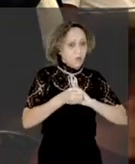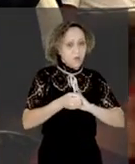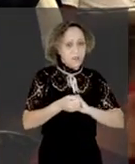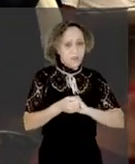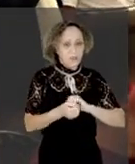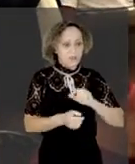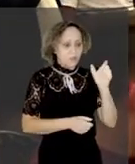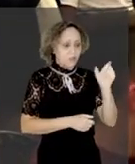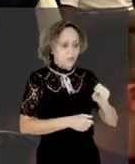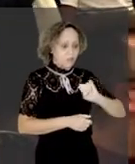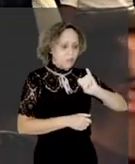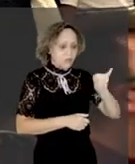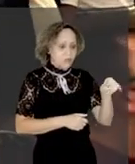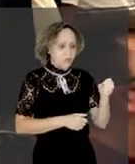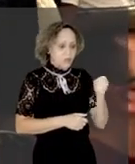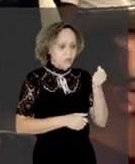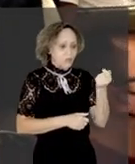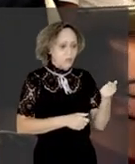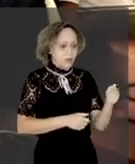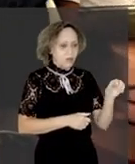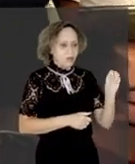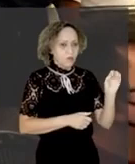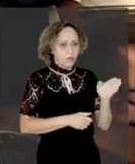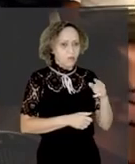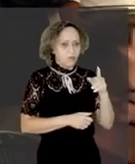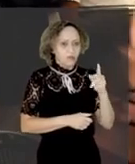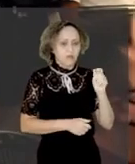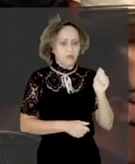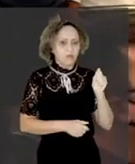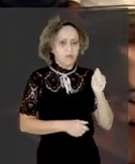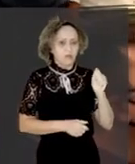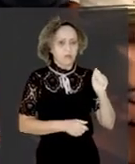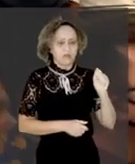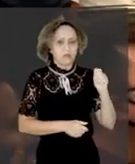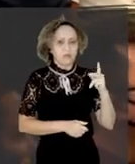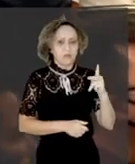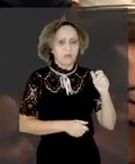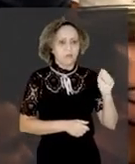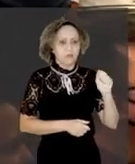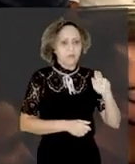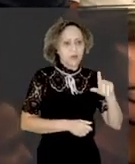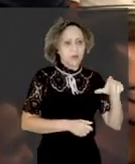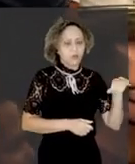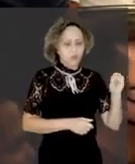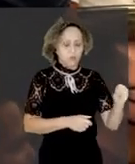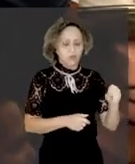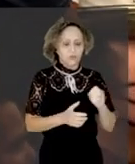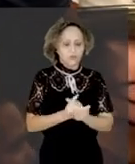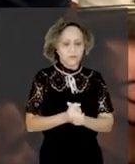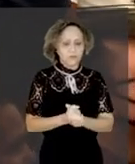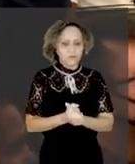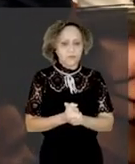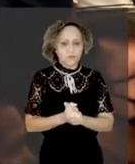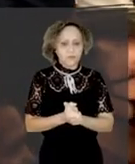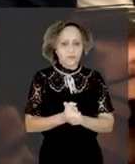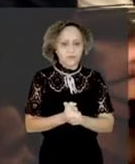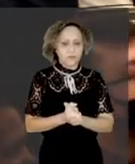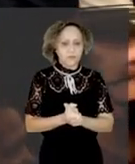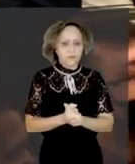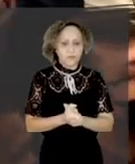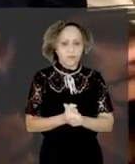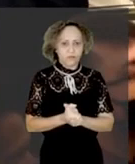Cadê o João Paulo? Está aqui, grande companheiro. Quero convidar para fazer parte da